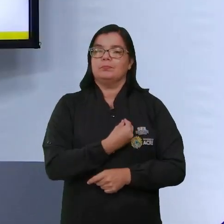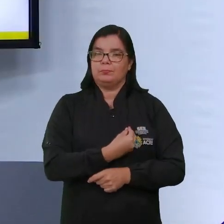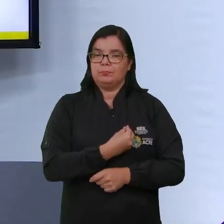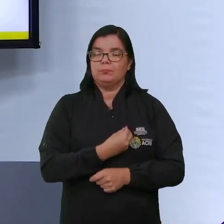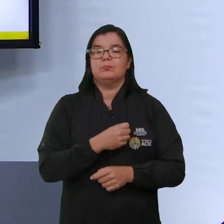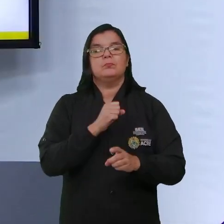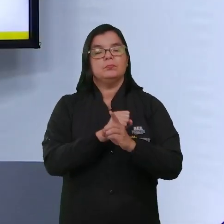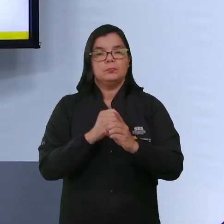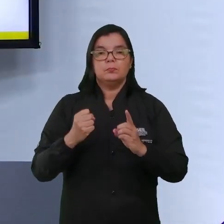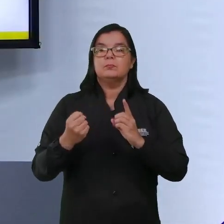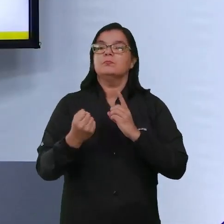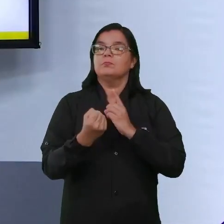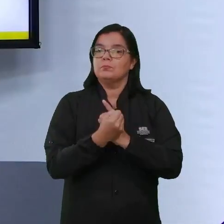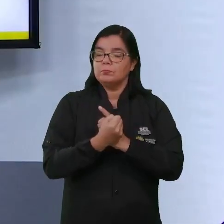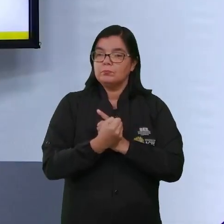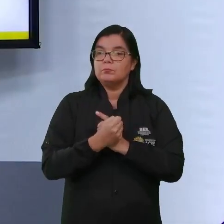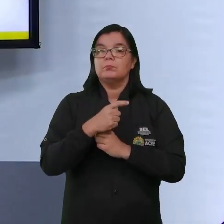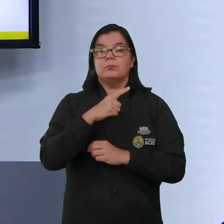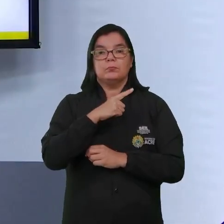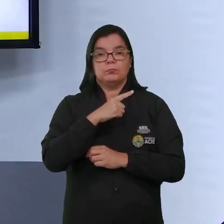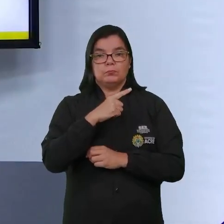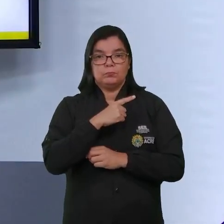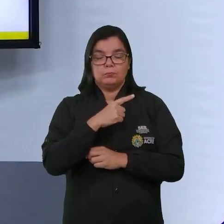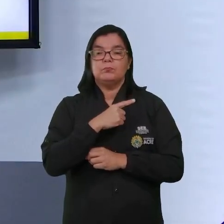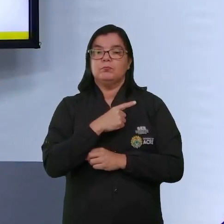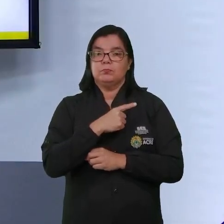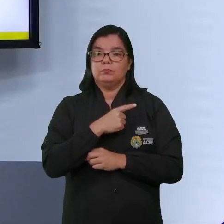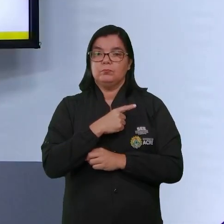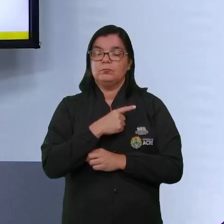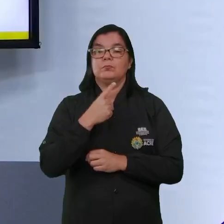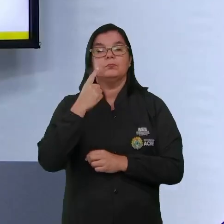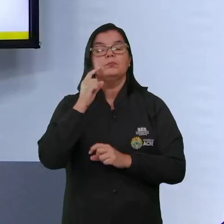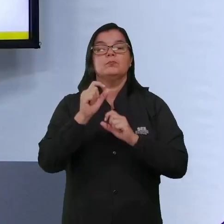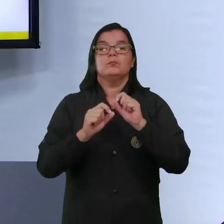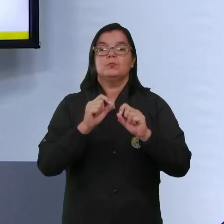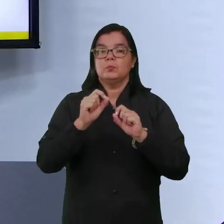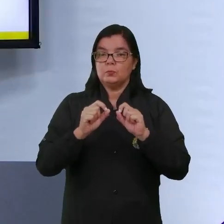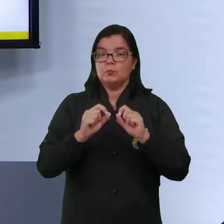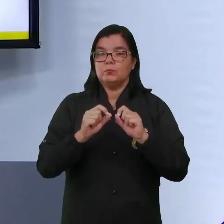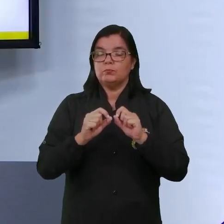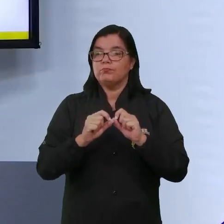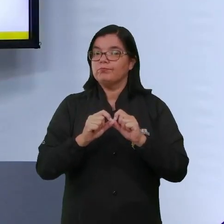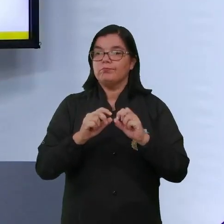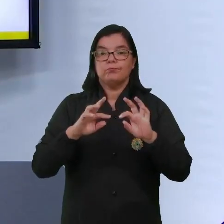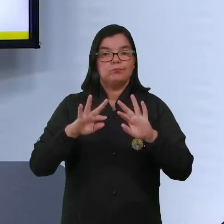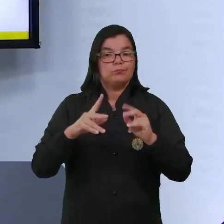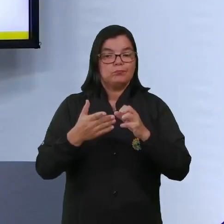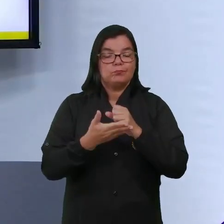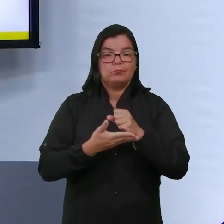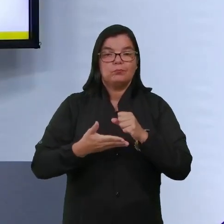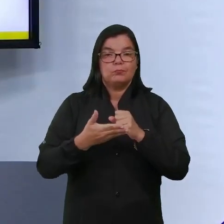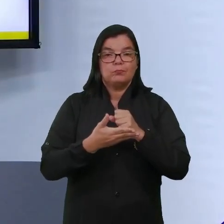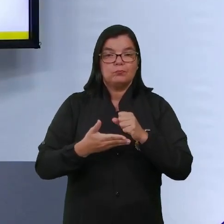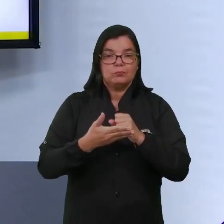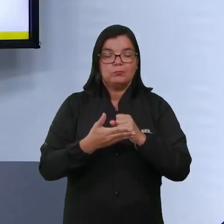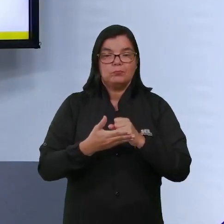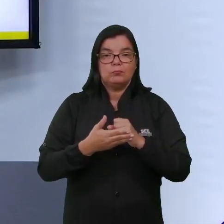em uma sociedade que possui o seu modus operandi absolutamente baseado